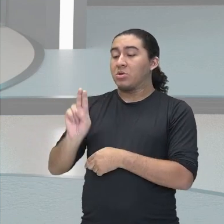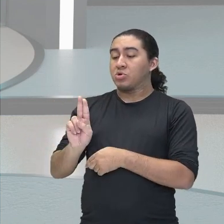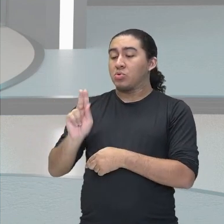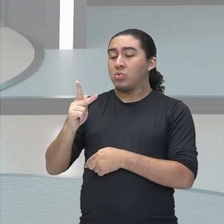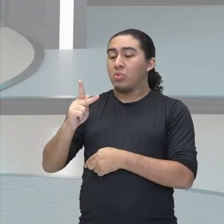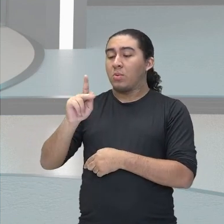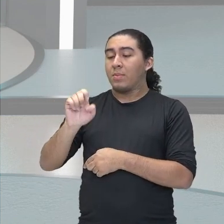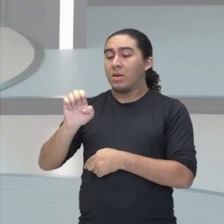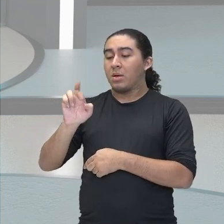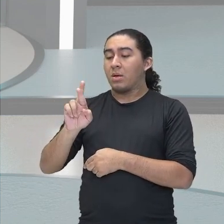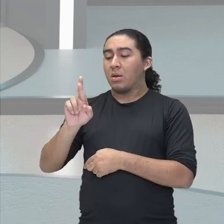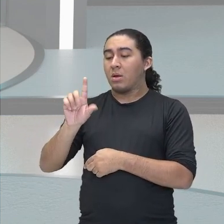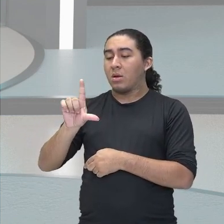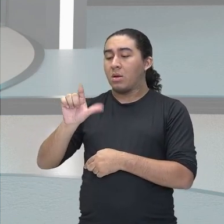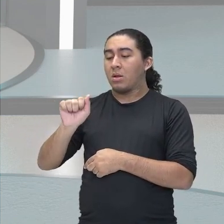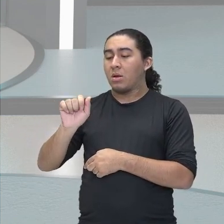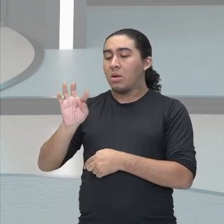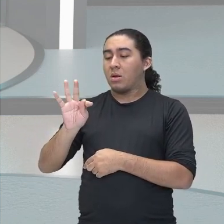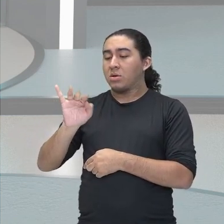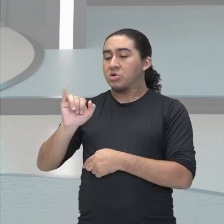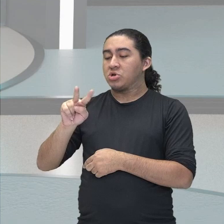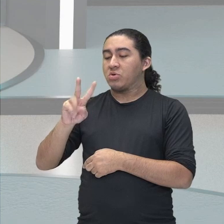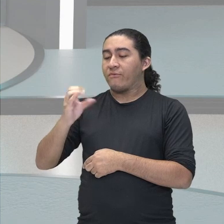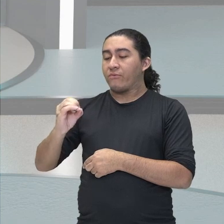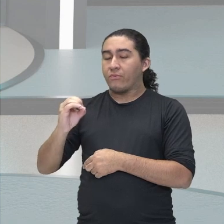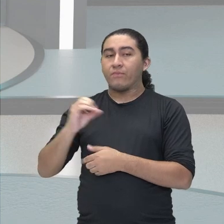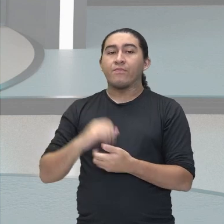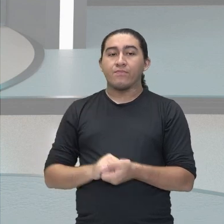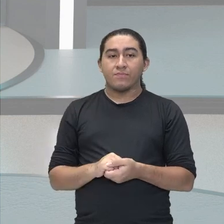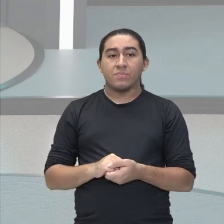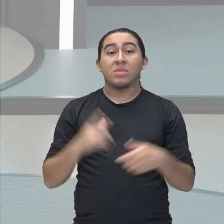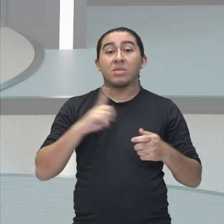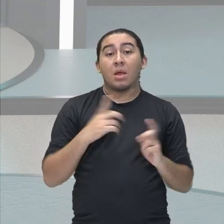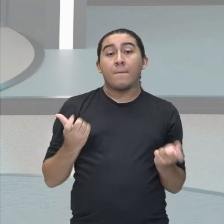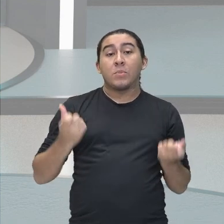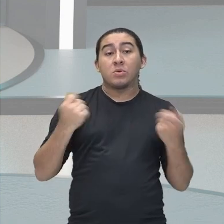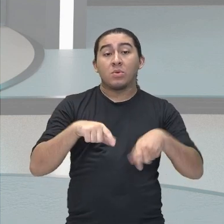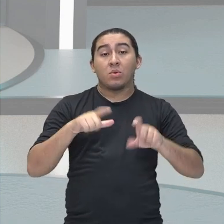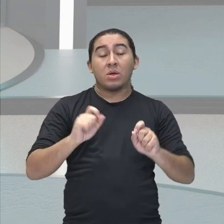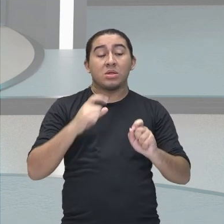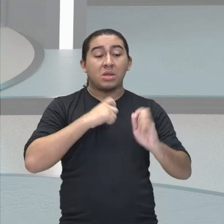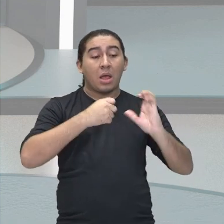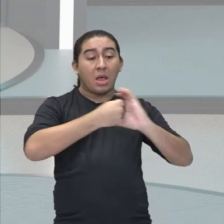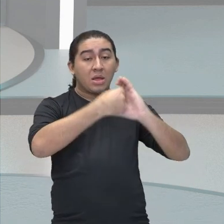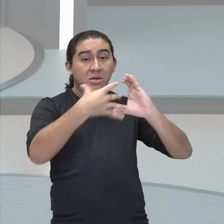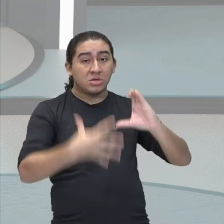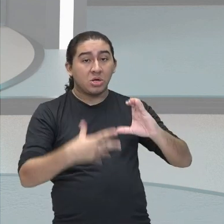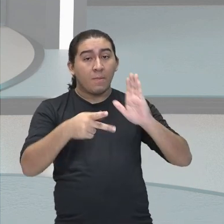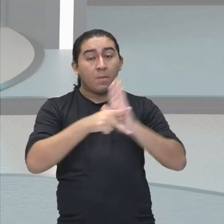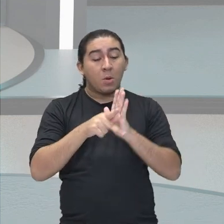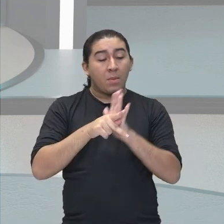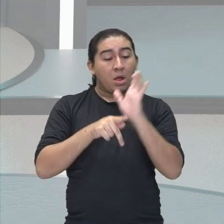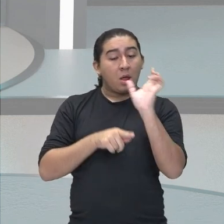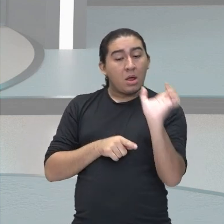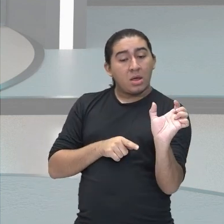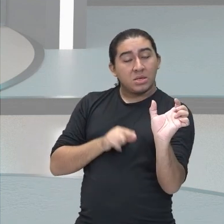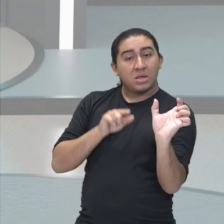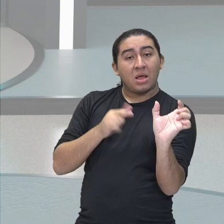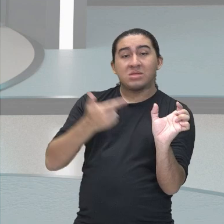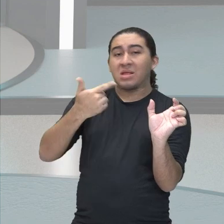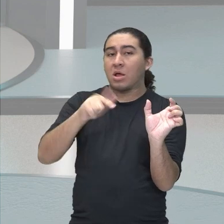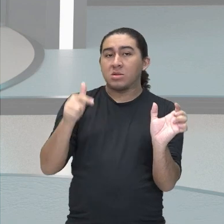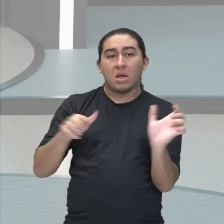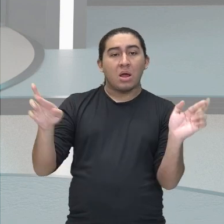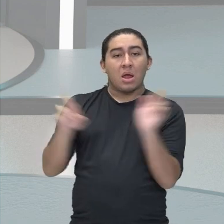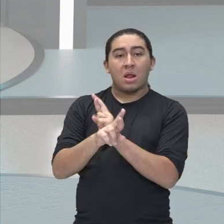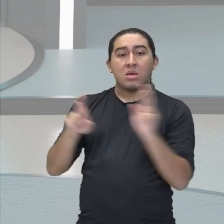O grau superlativo pode elevar ao máximo a qualidade de um ser sem relacionarmos